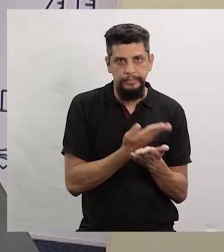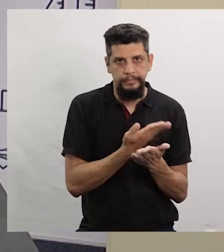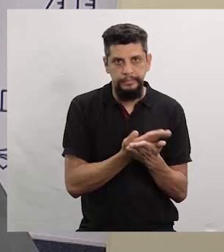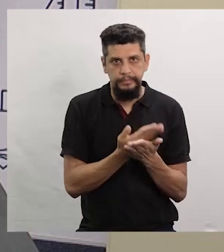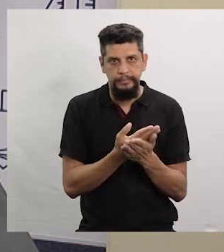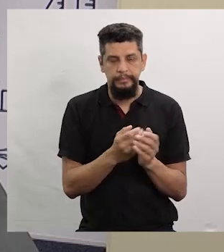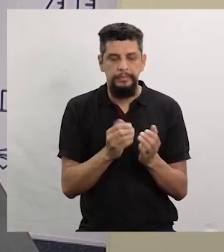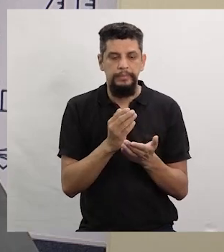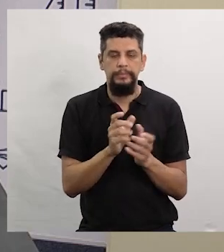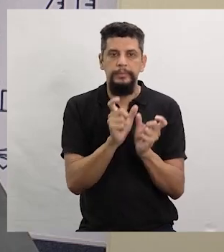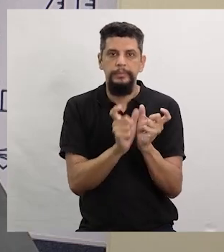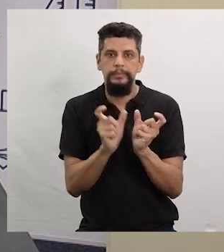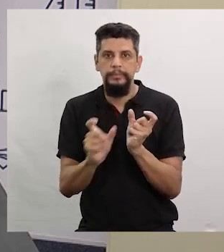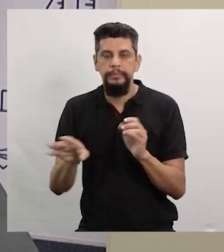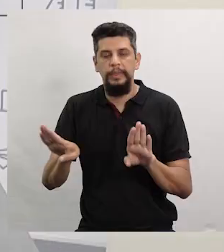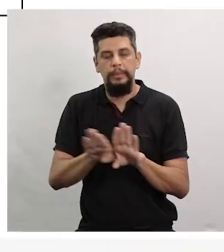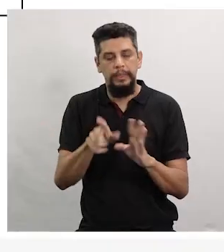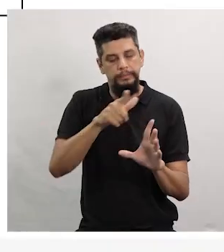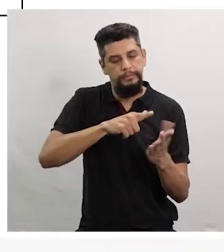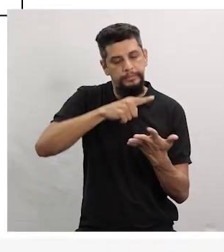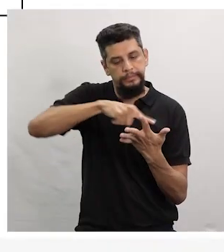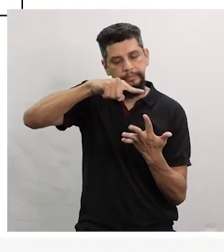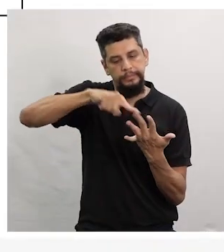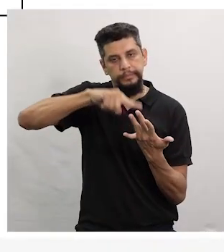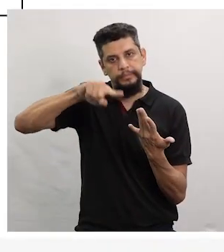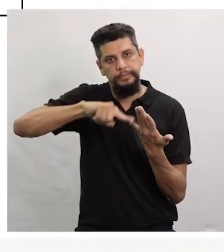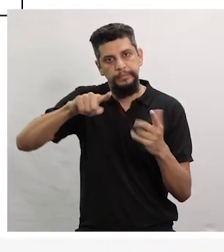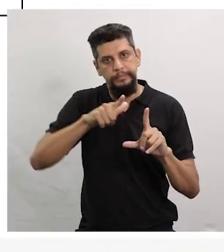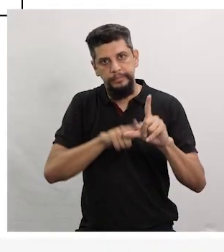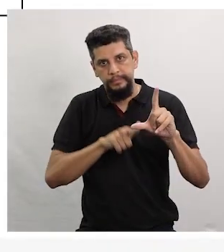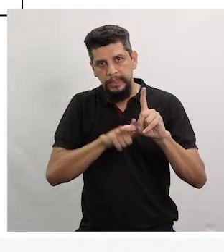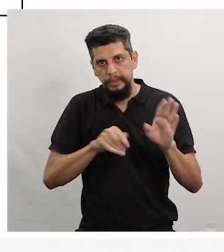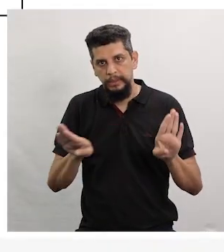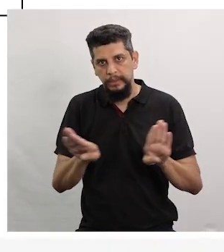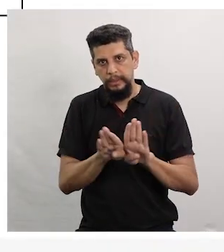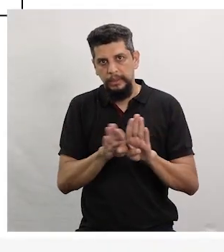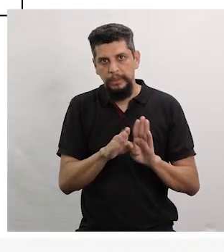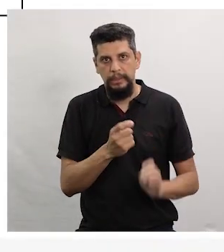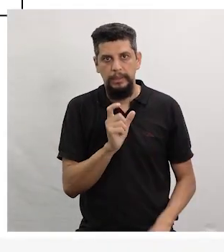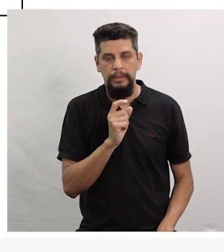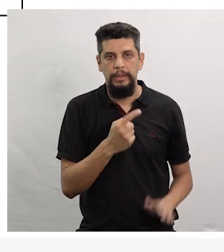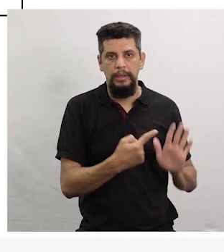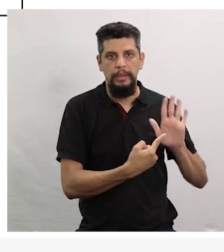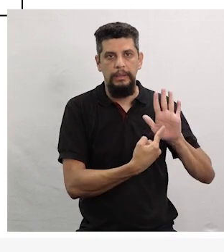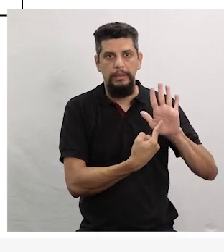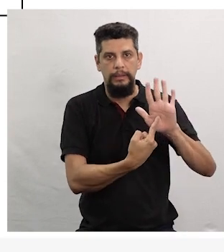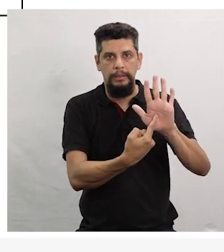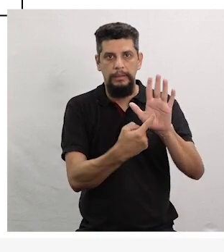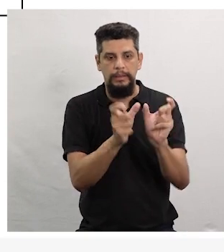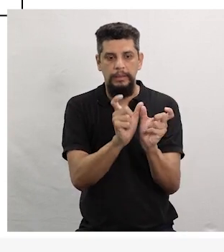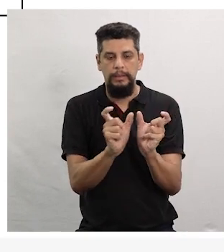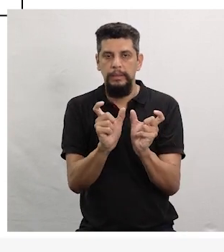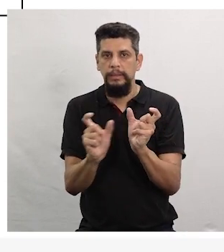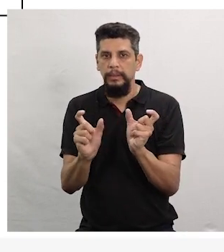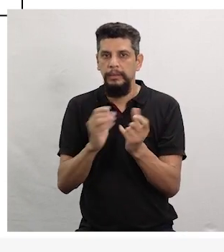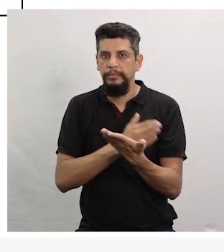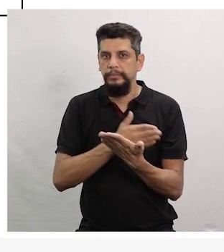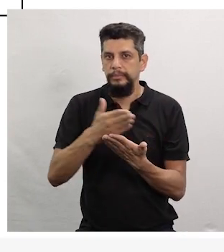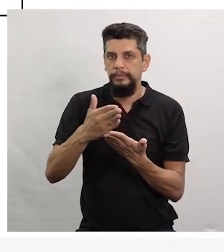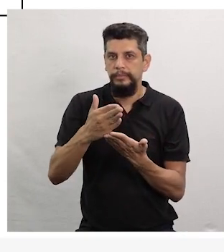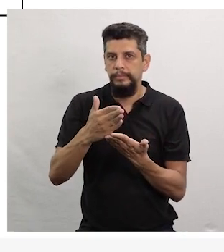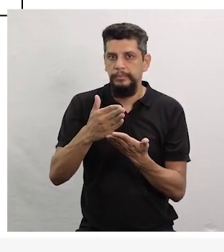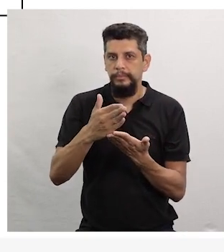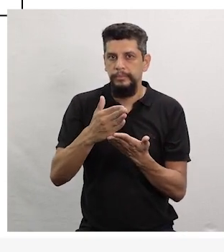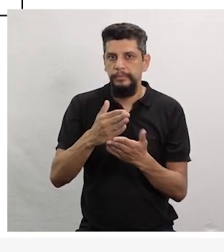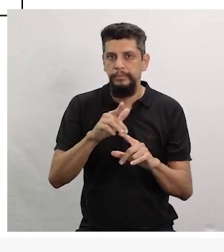divisão em sílabas contaram as letras e também destacaram na palavra a sílaba Inicial